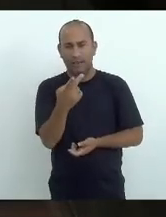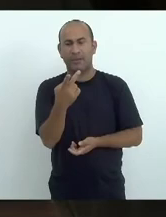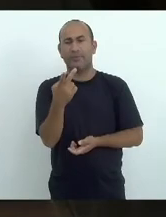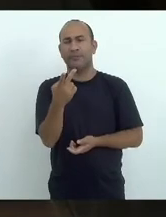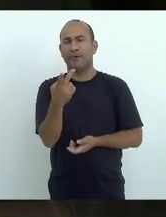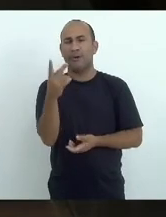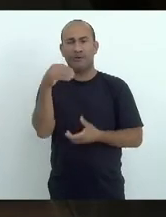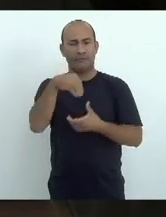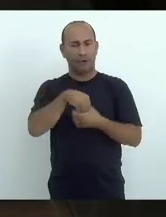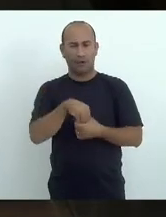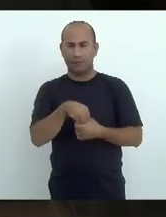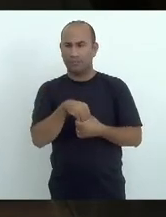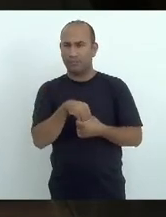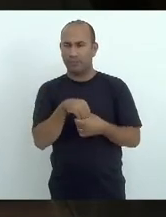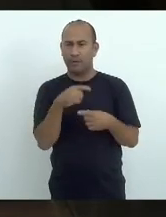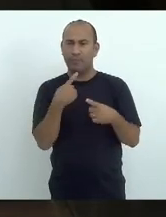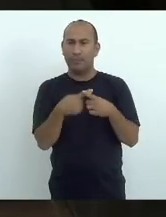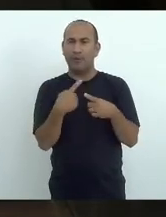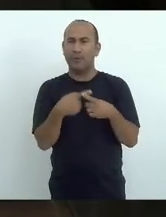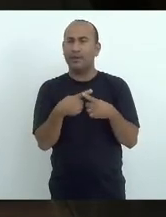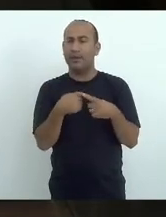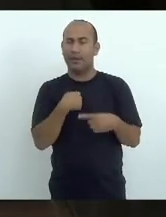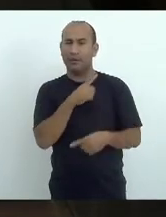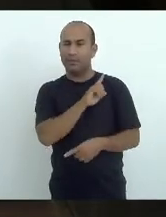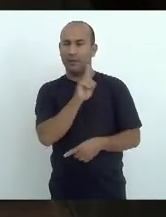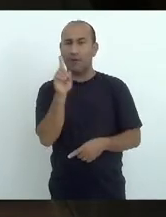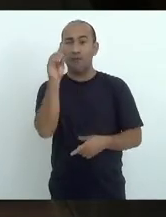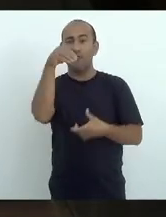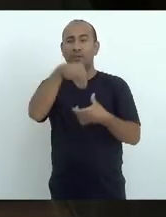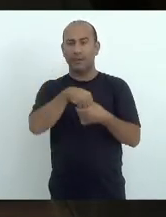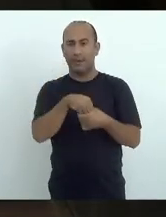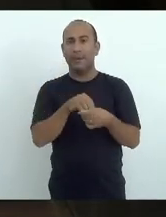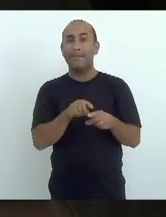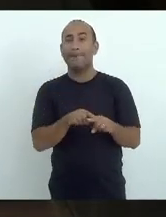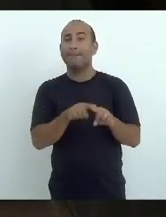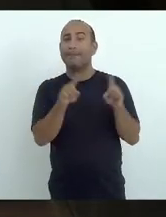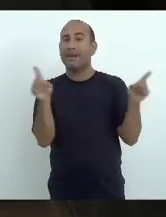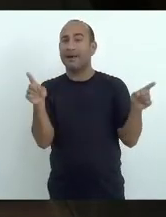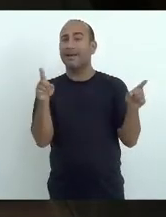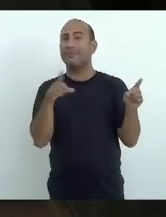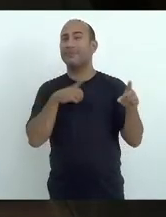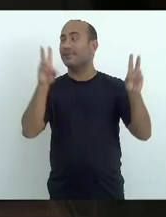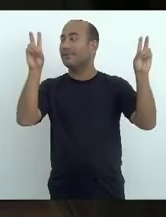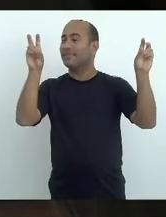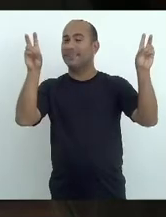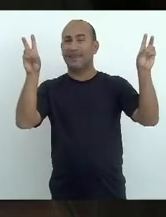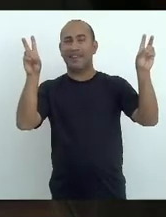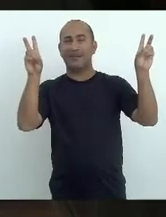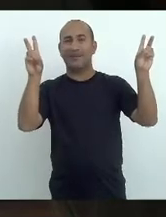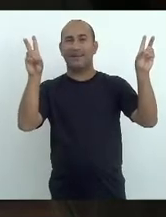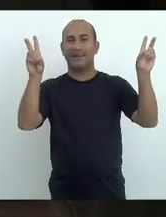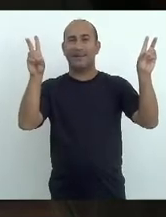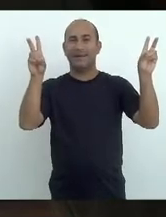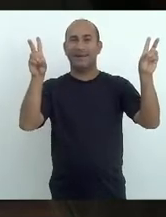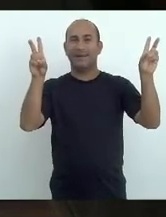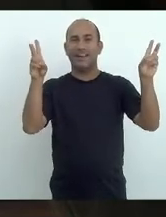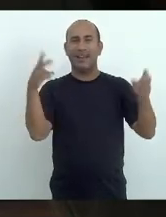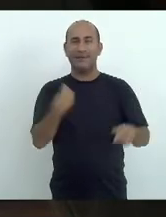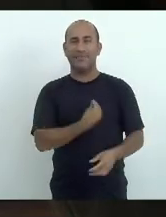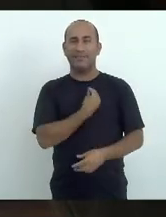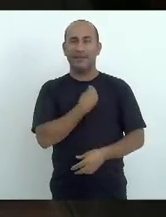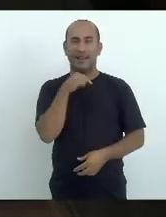voto, porque não votei. Mas um tema dessa relevância, estou